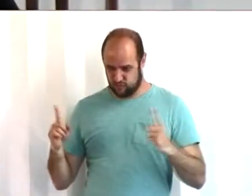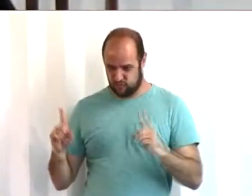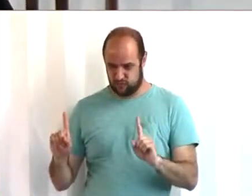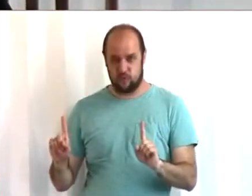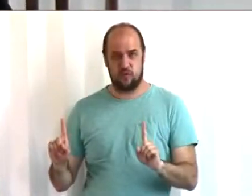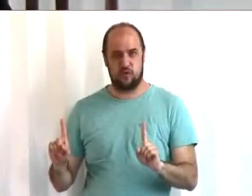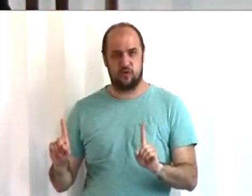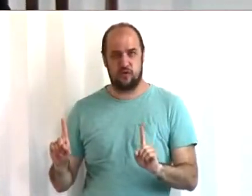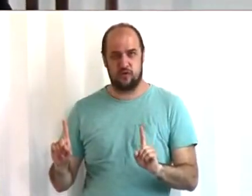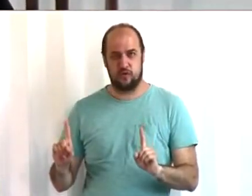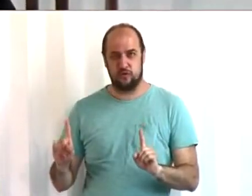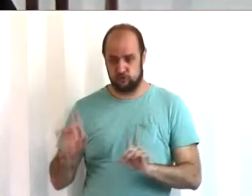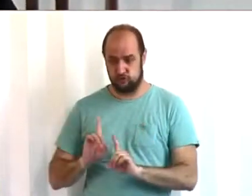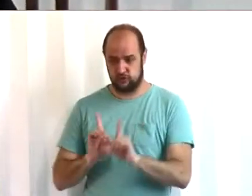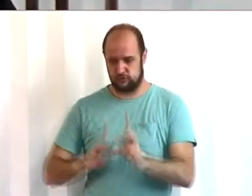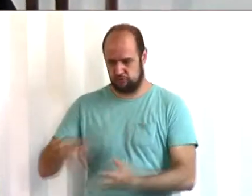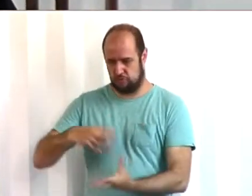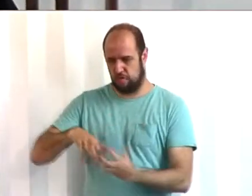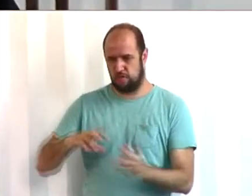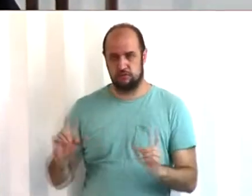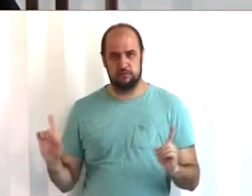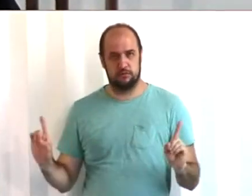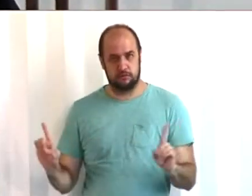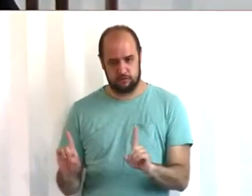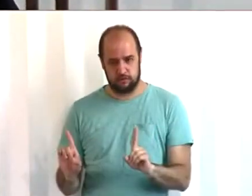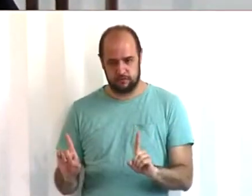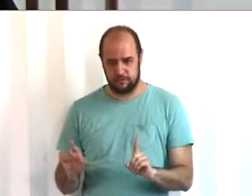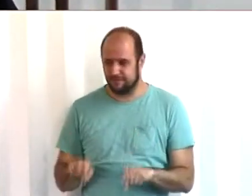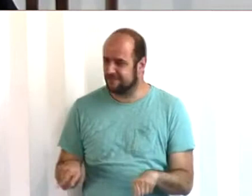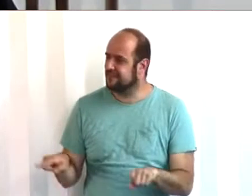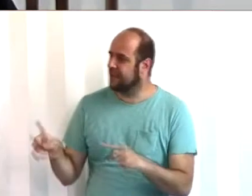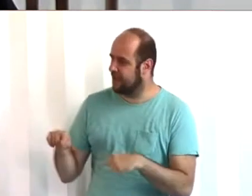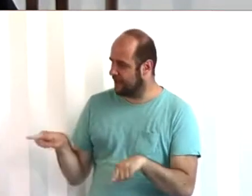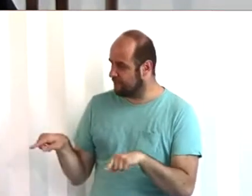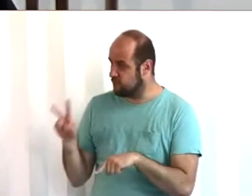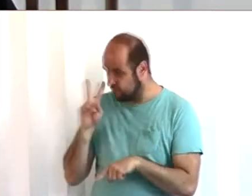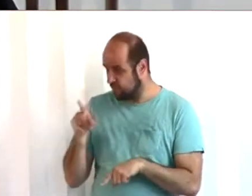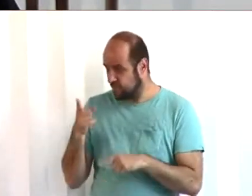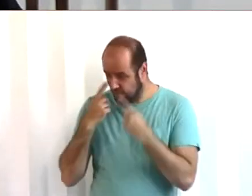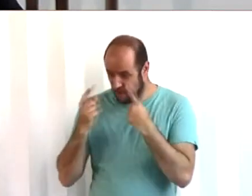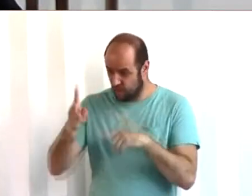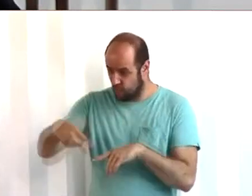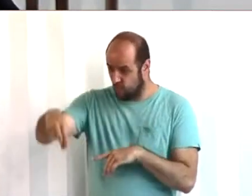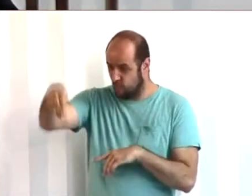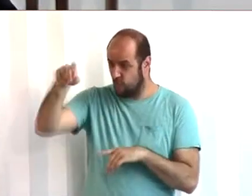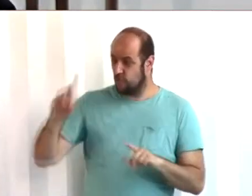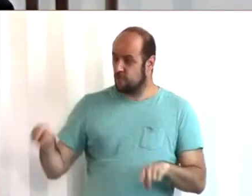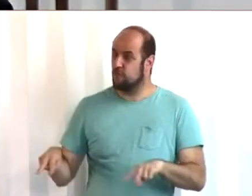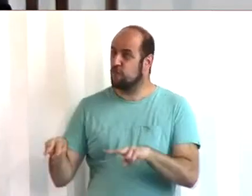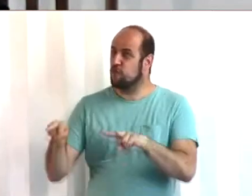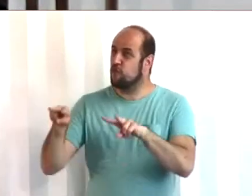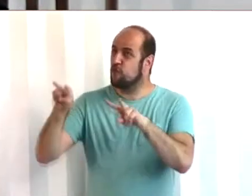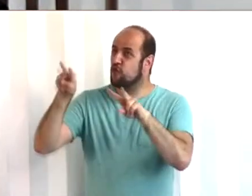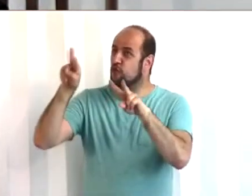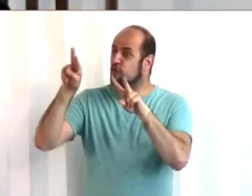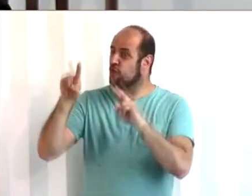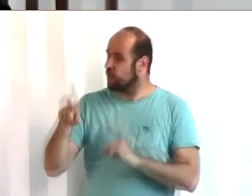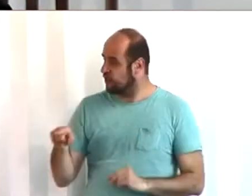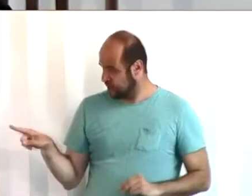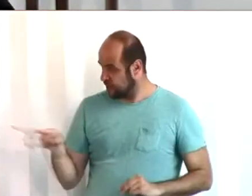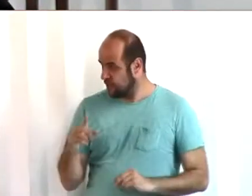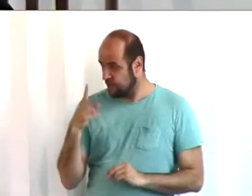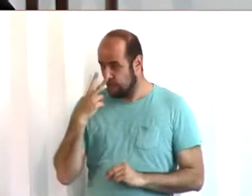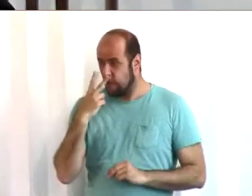dos discípulos e disseram: este mesmo que vocês estão vendo subir, voltará da forma como estão